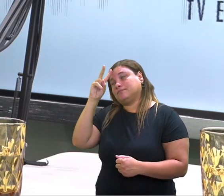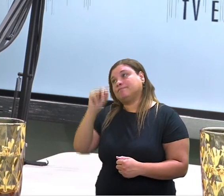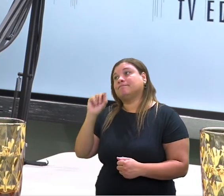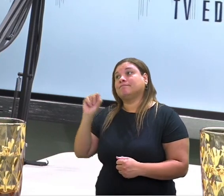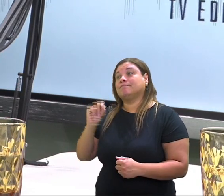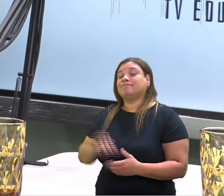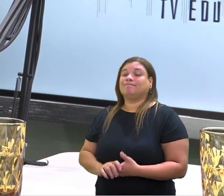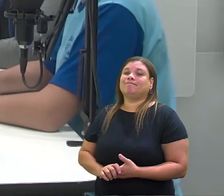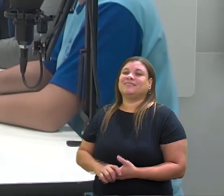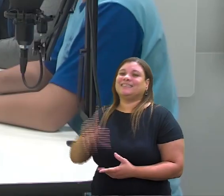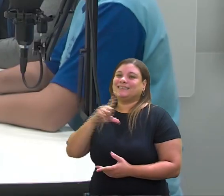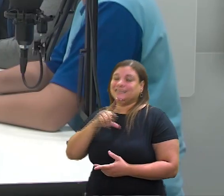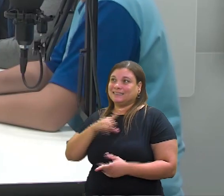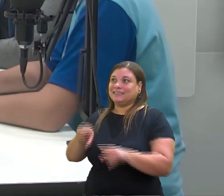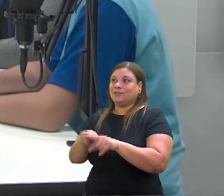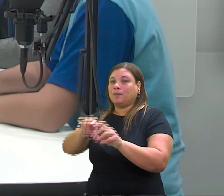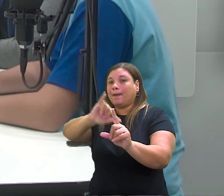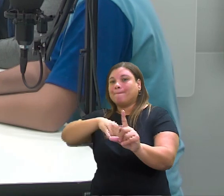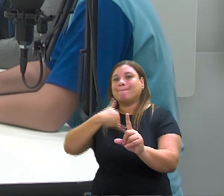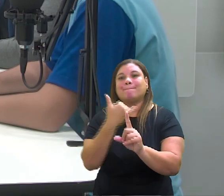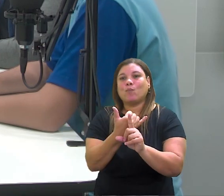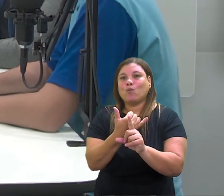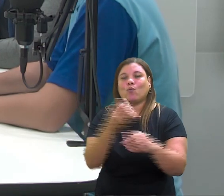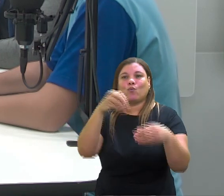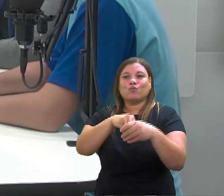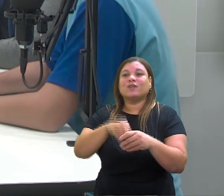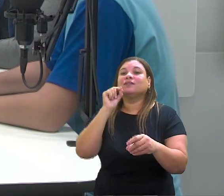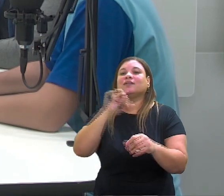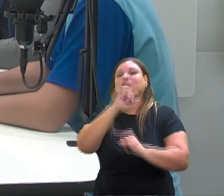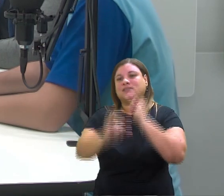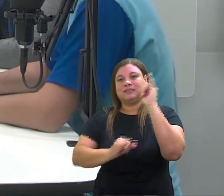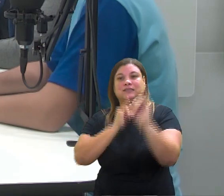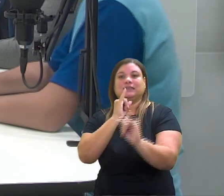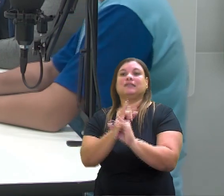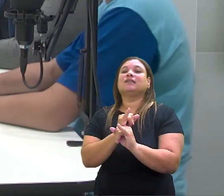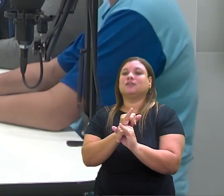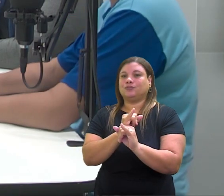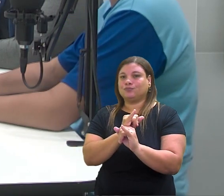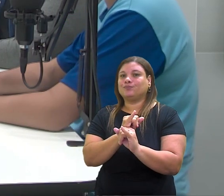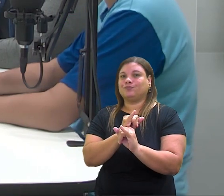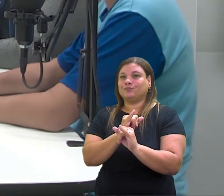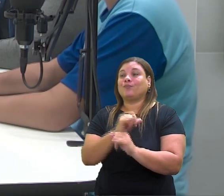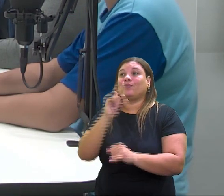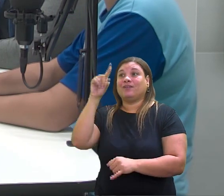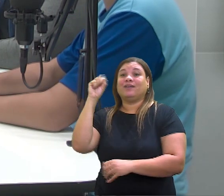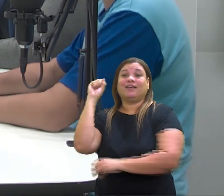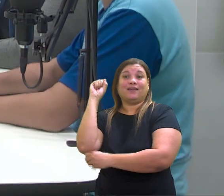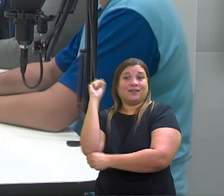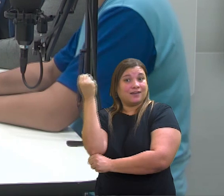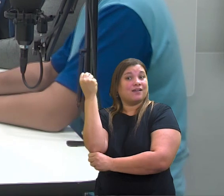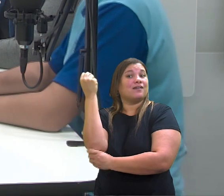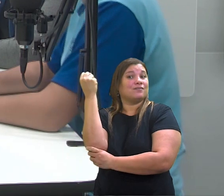cyberbullying. Cyberbullying. Nós estamos com um problema nas escolas gravíssimo, não só nas escolas, né?